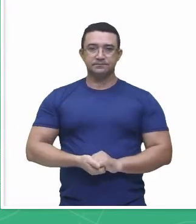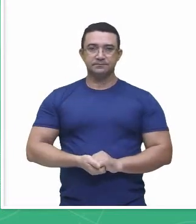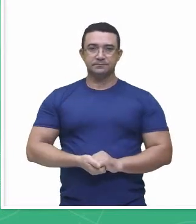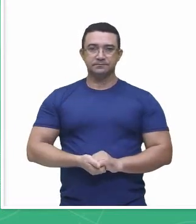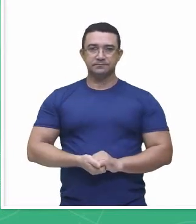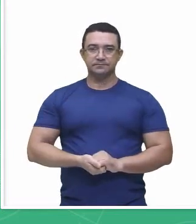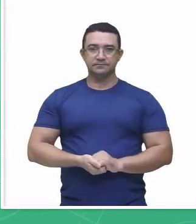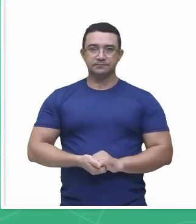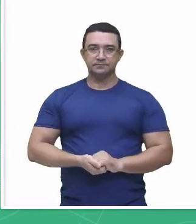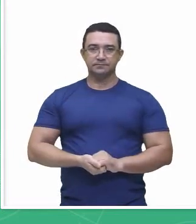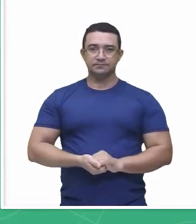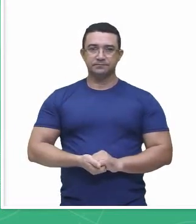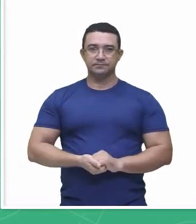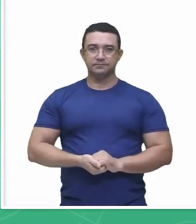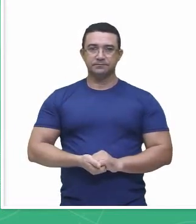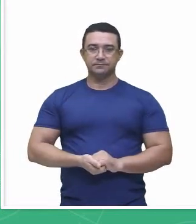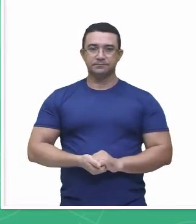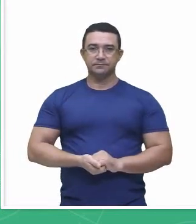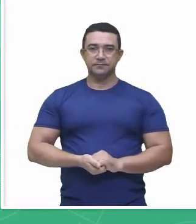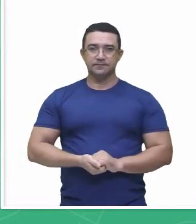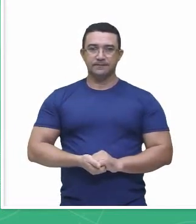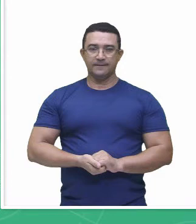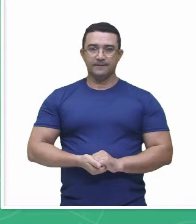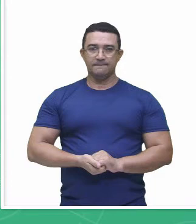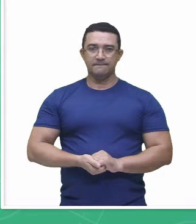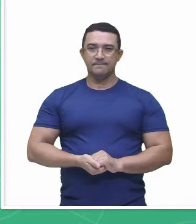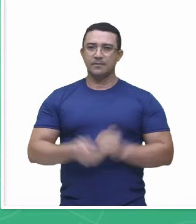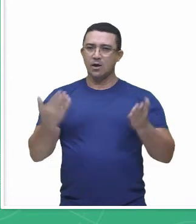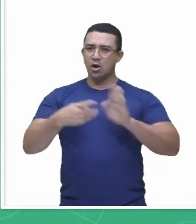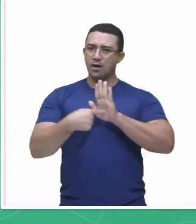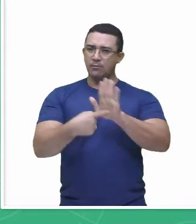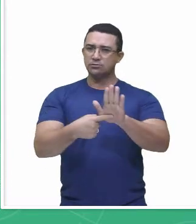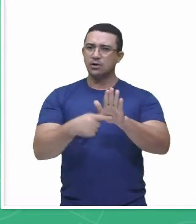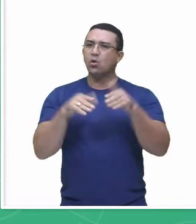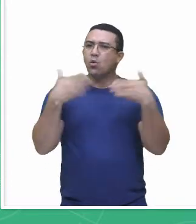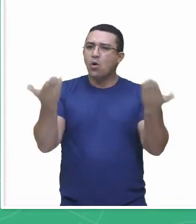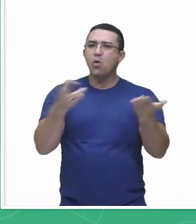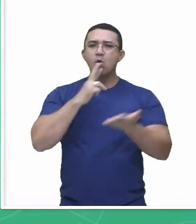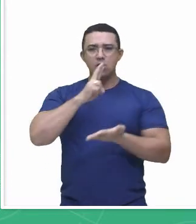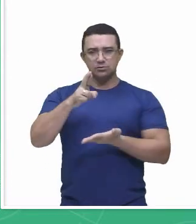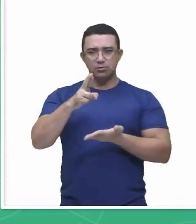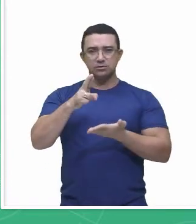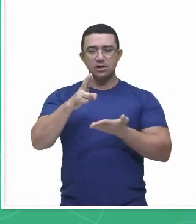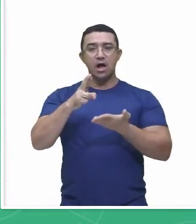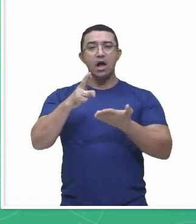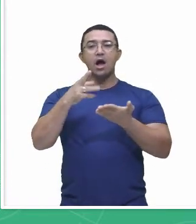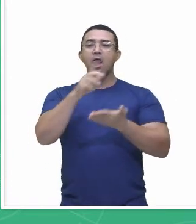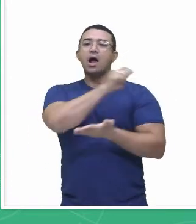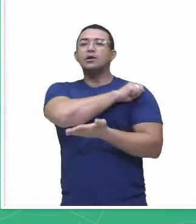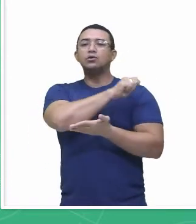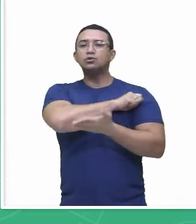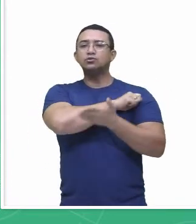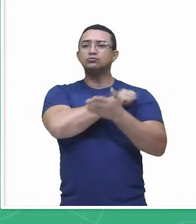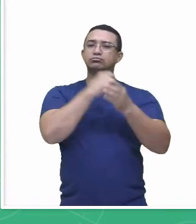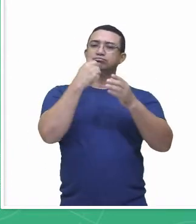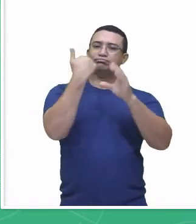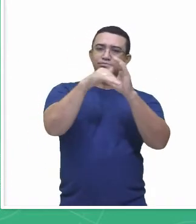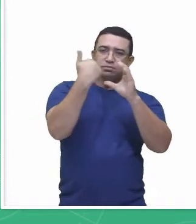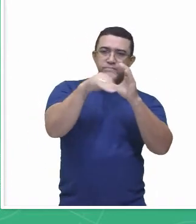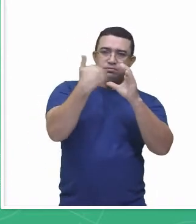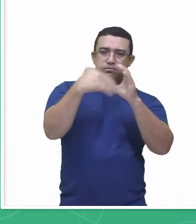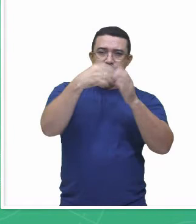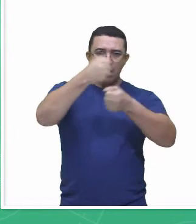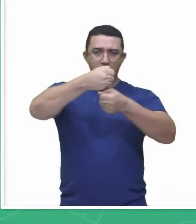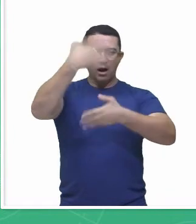nós temos thought and adored. Eu vou falar agora, ver quais as respostas que nossos alunos estão colocando aí no chat, para ver se vocês estão conseguindo compreender.